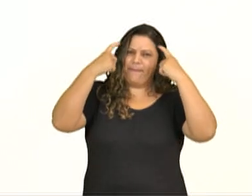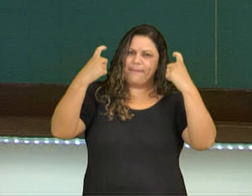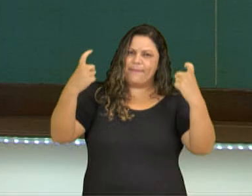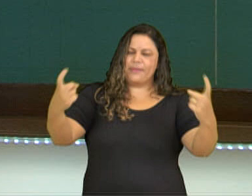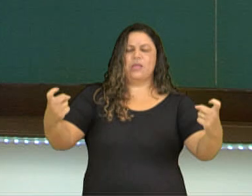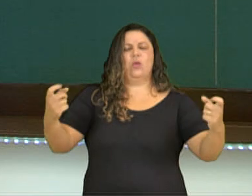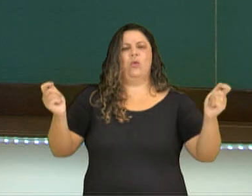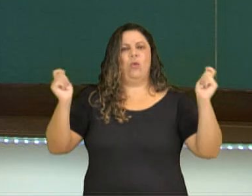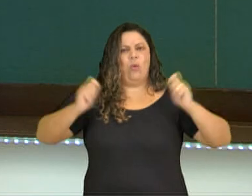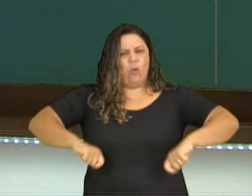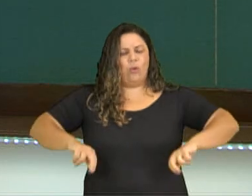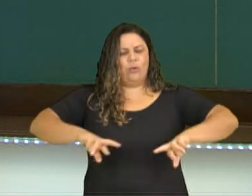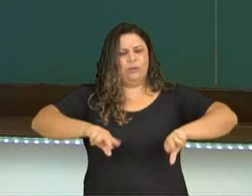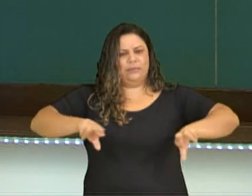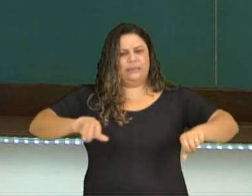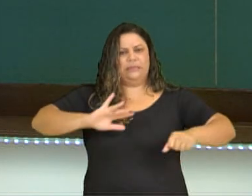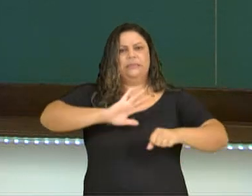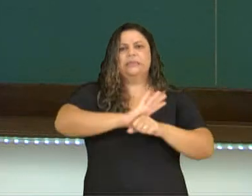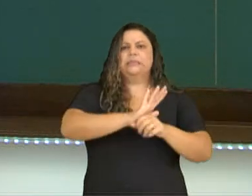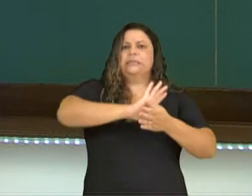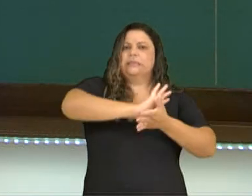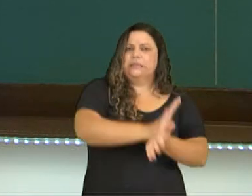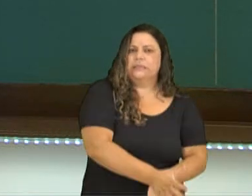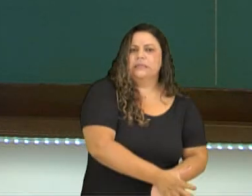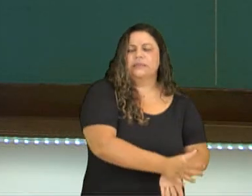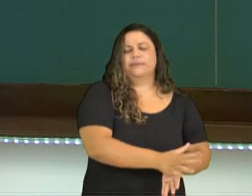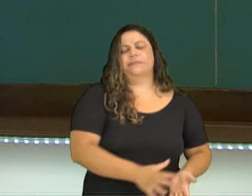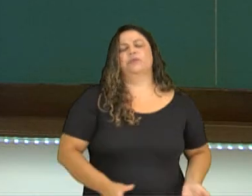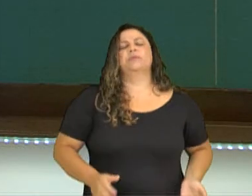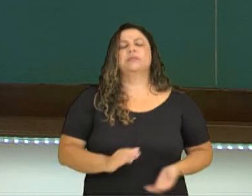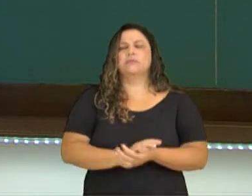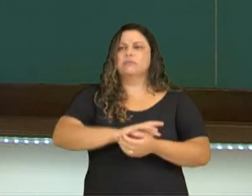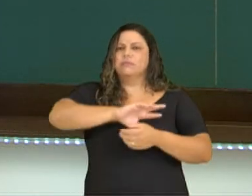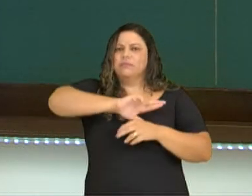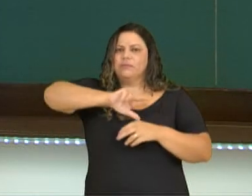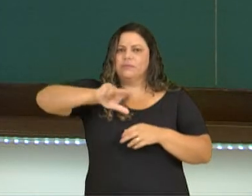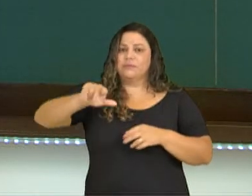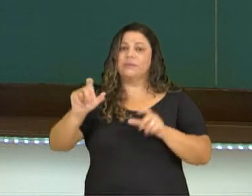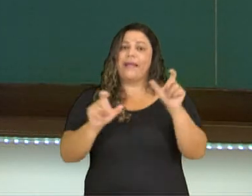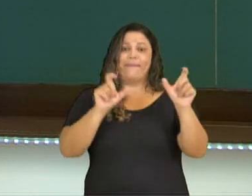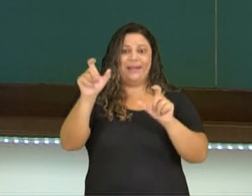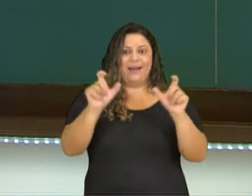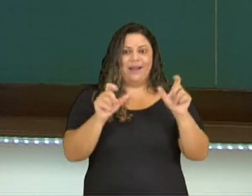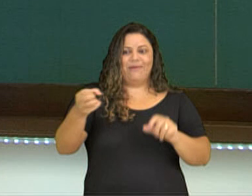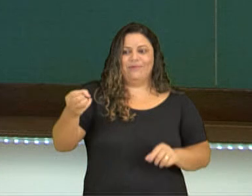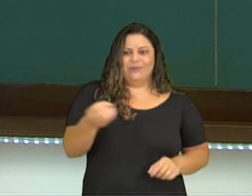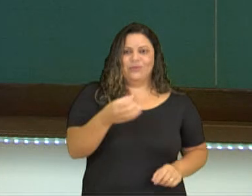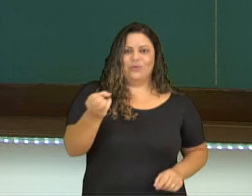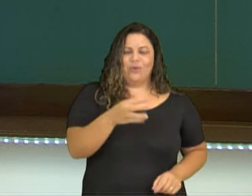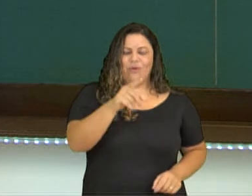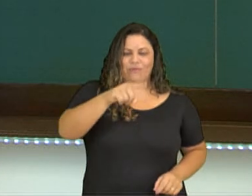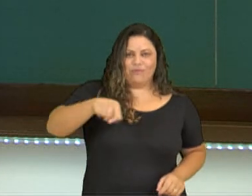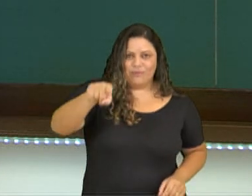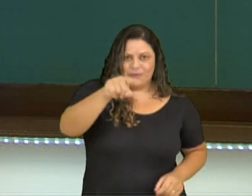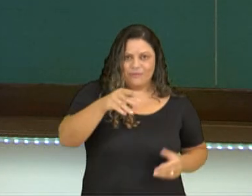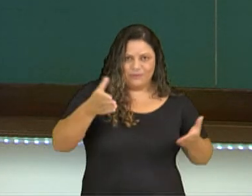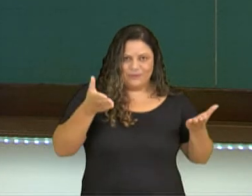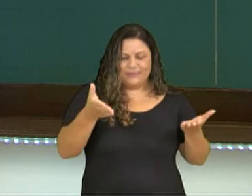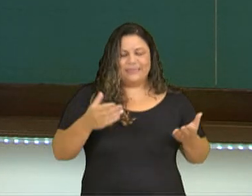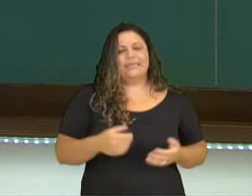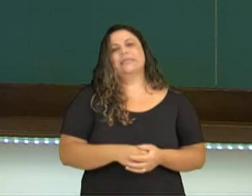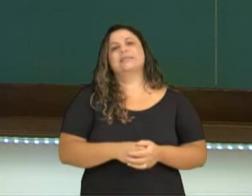Então, observem que, né, existem várias palavras que provavelmente são novas para vocês, a gente vai explorar um pouquinho, né, de